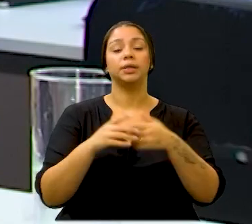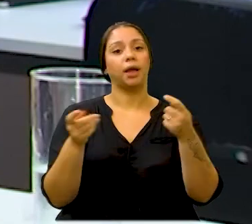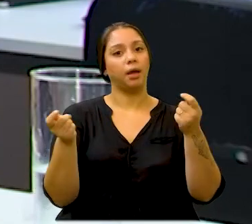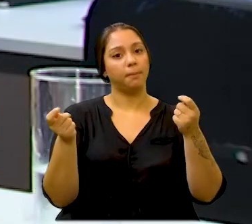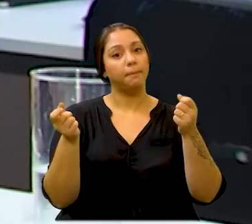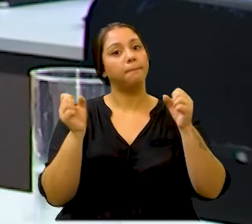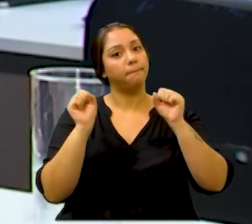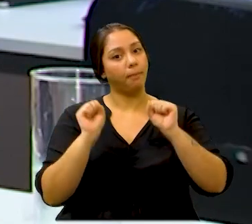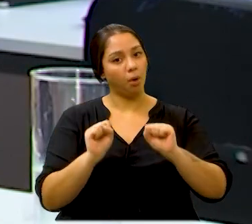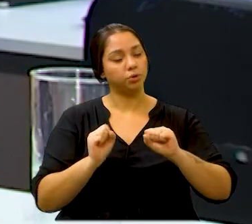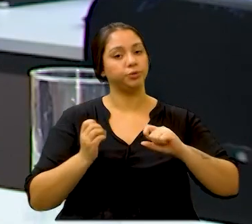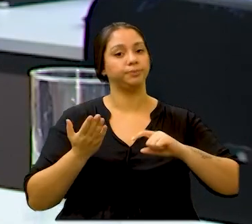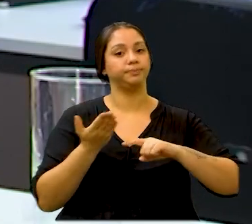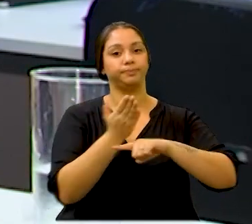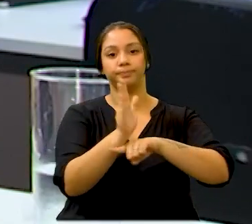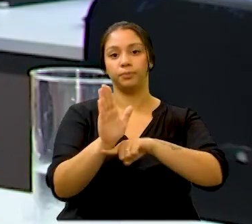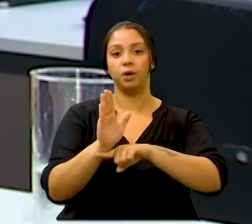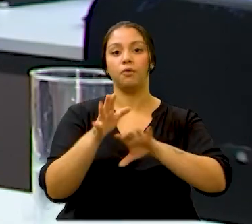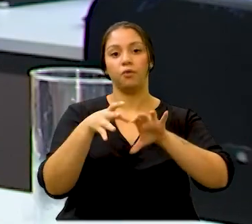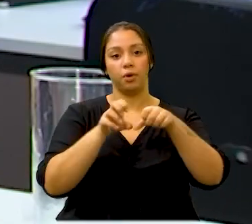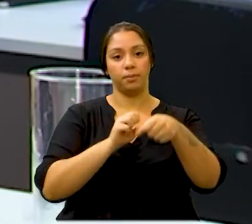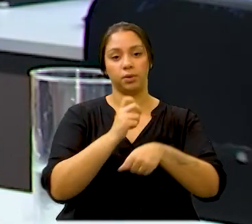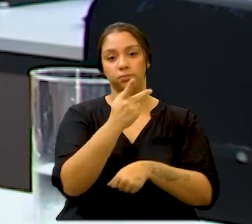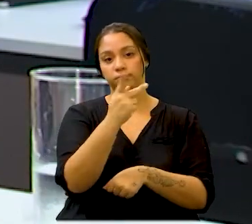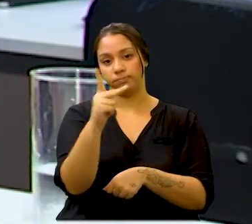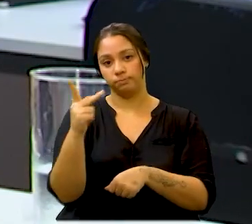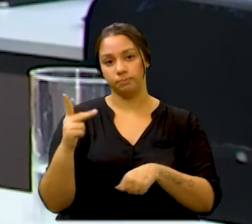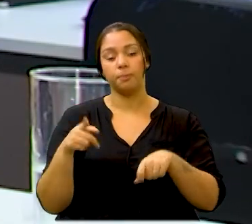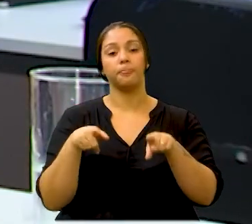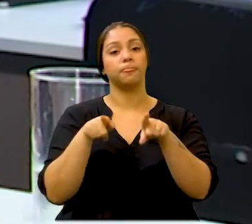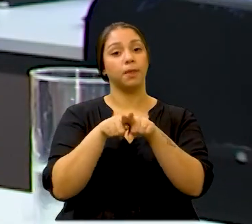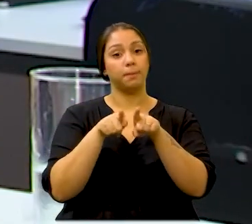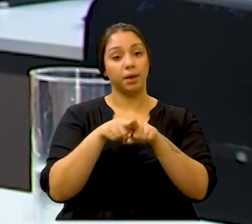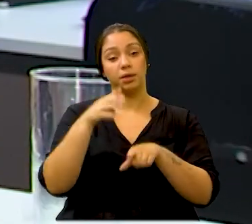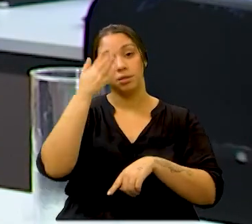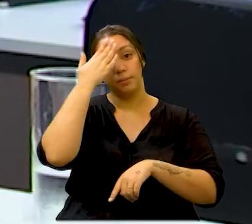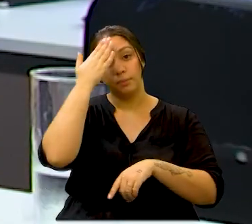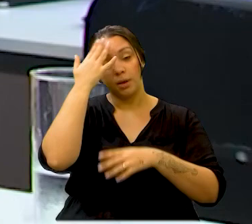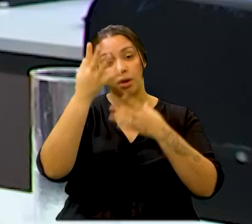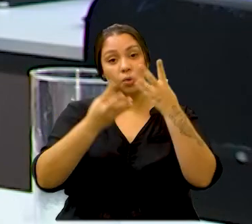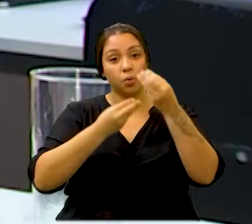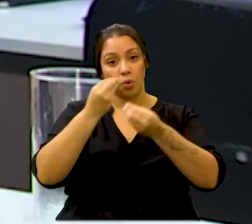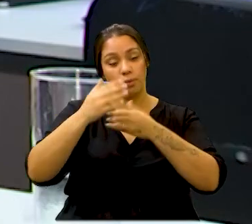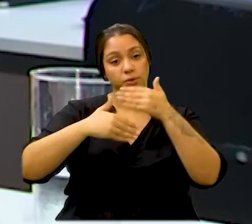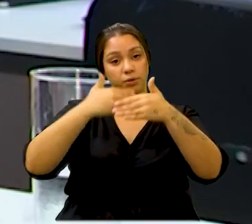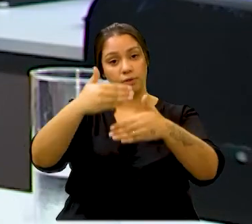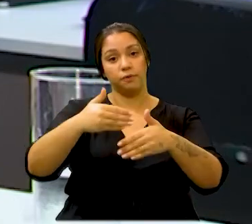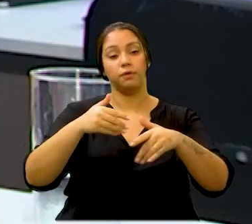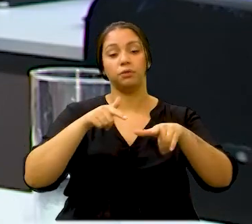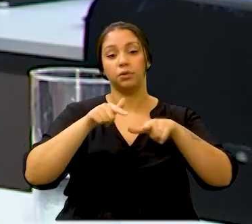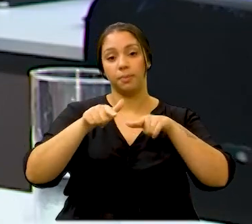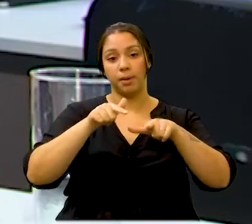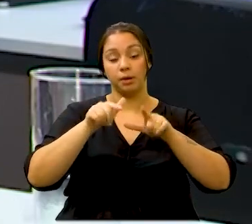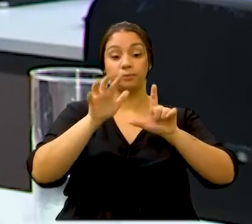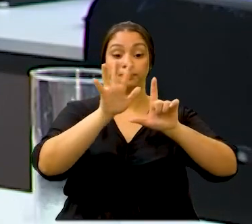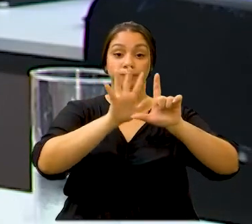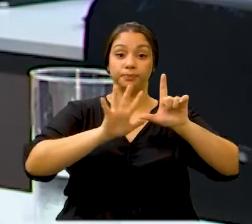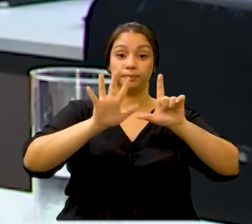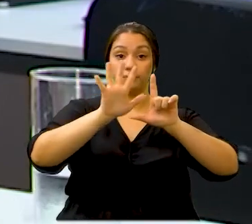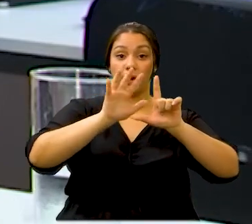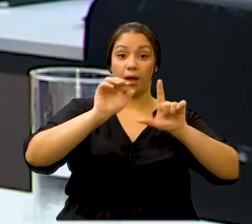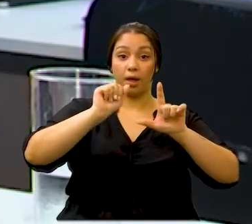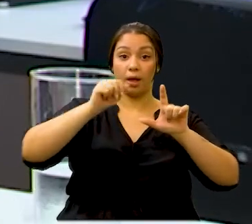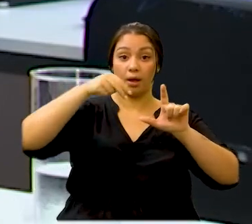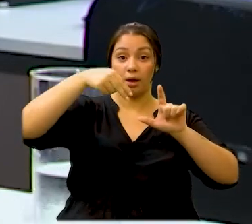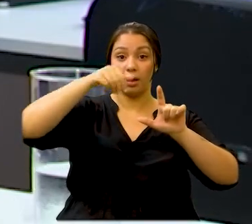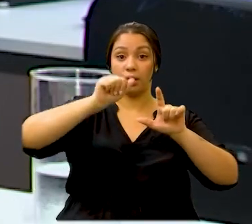que podem colaborar com essa formação, para que a gente saiba efetivamente como desenvolver esse trabalho. E o ANANCE,